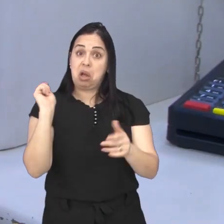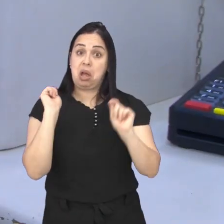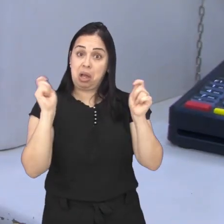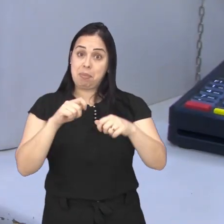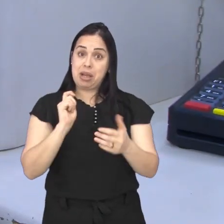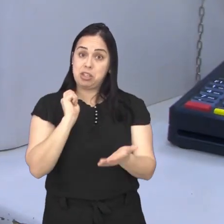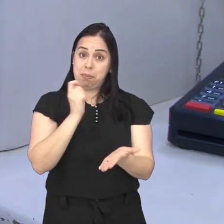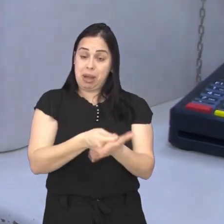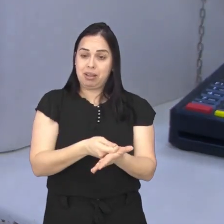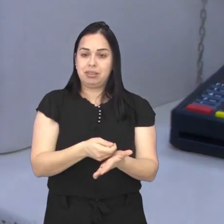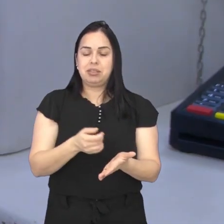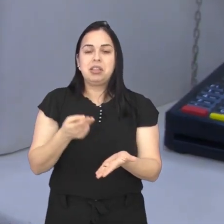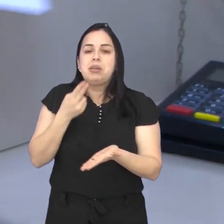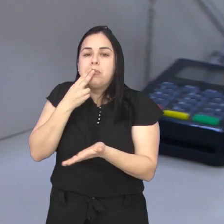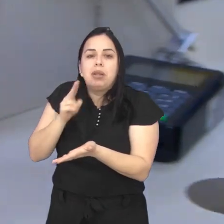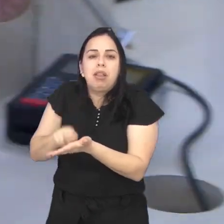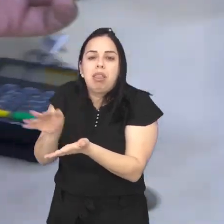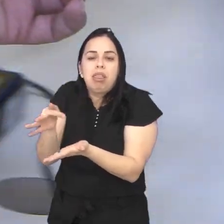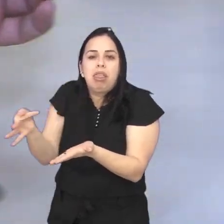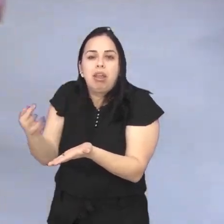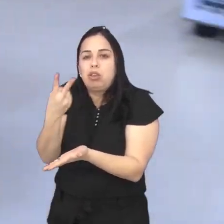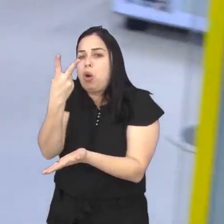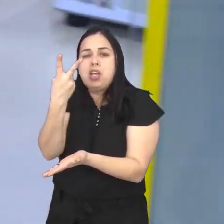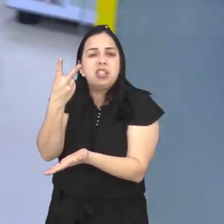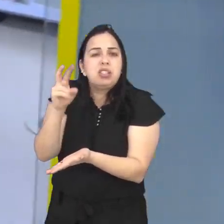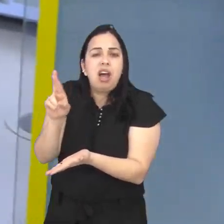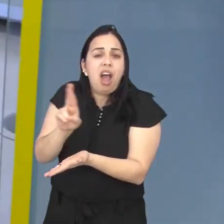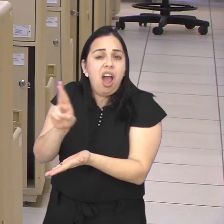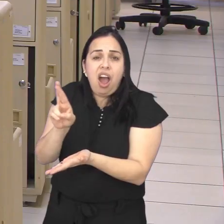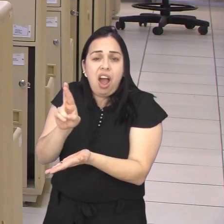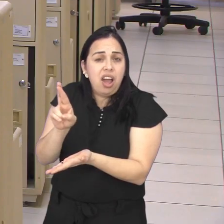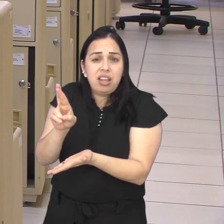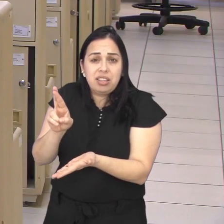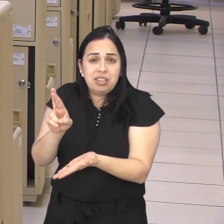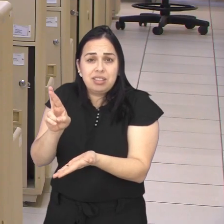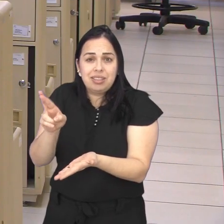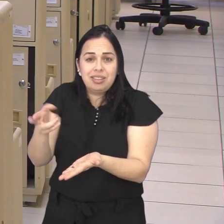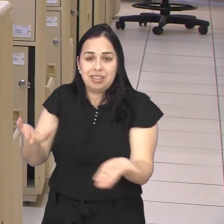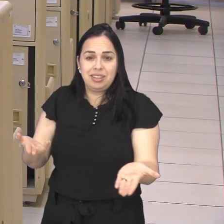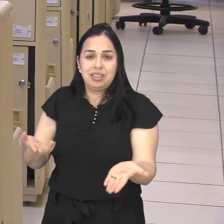em todos os bolsos. O envio de uma carta simples custa R$